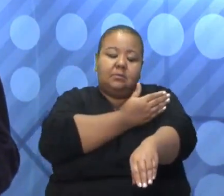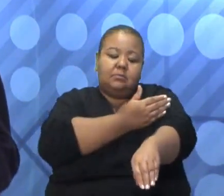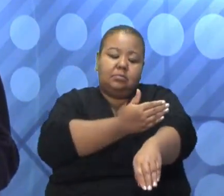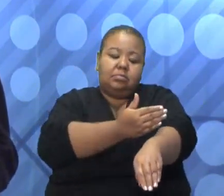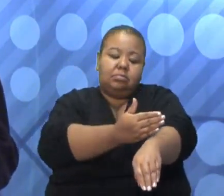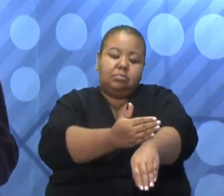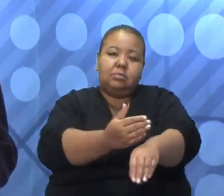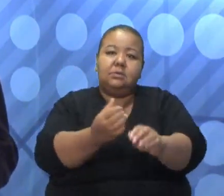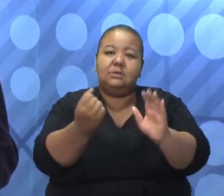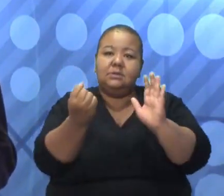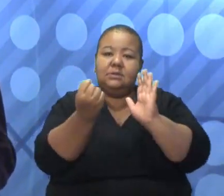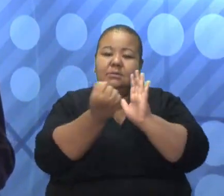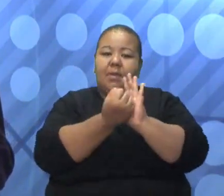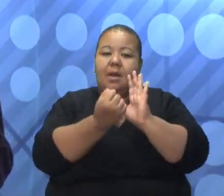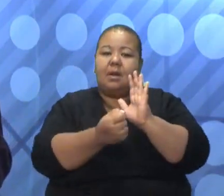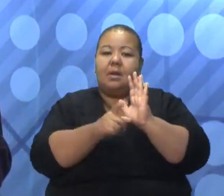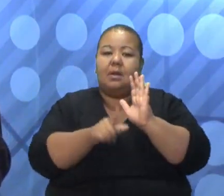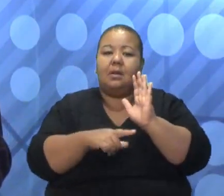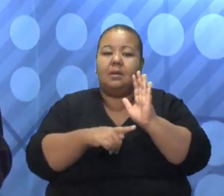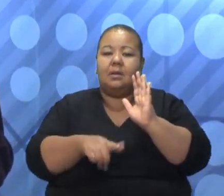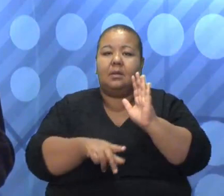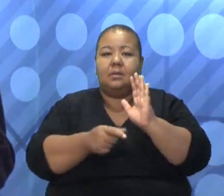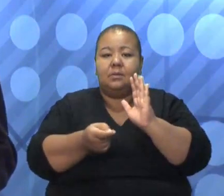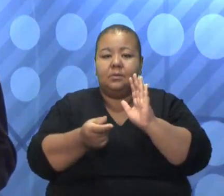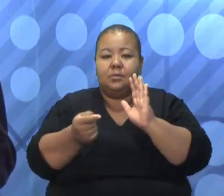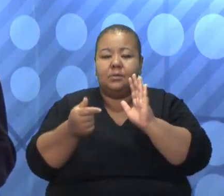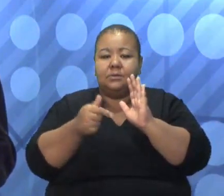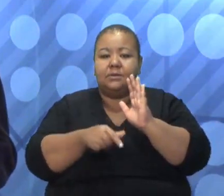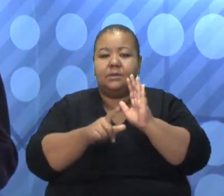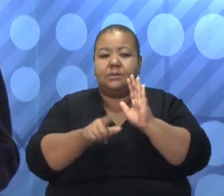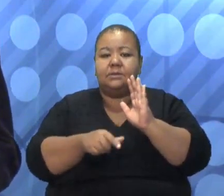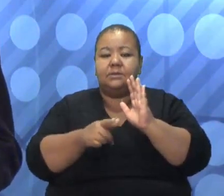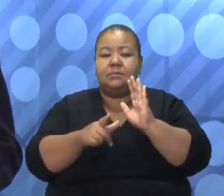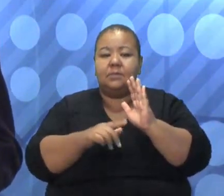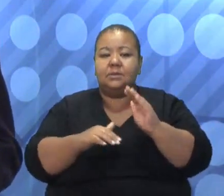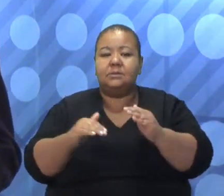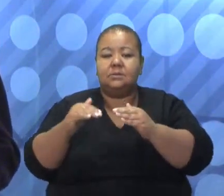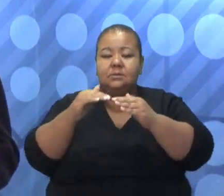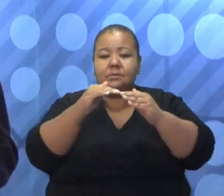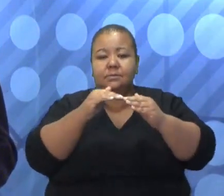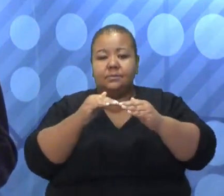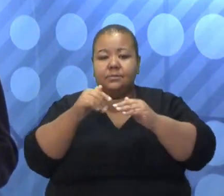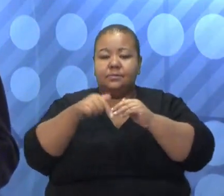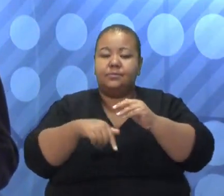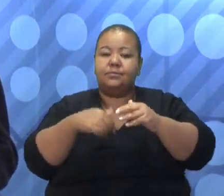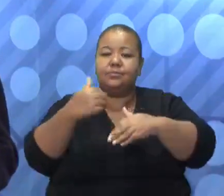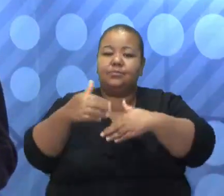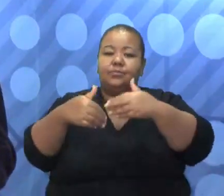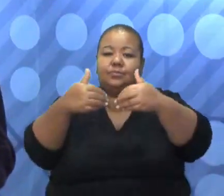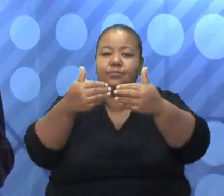têm uma pequena, né, uma pequena diferença, mas uma padronização dentro do processo.